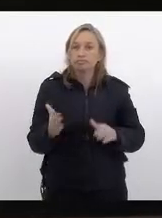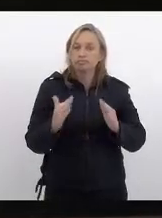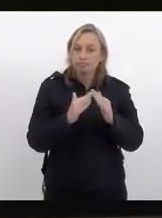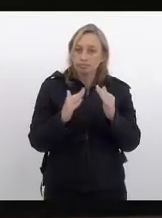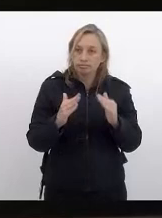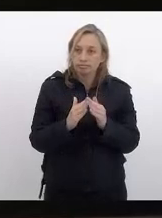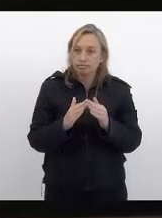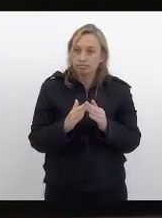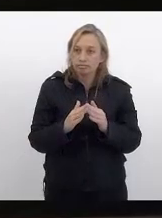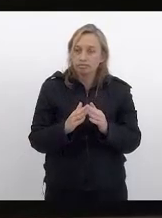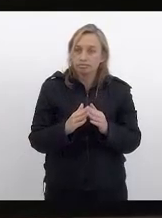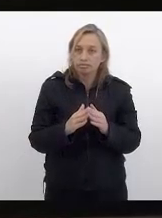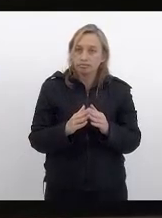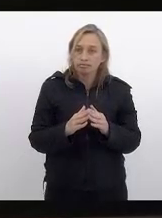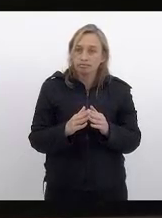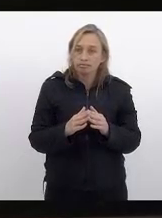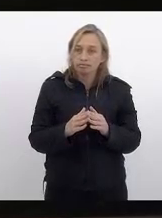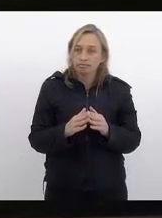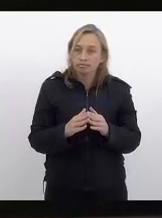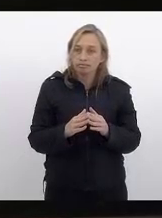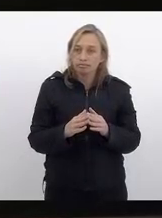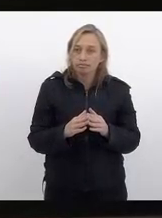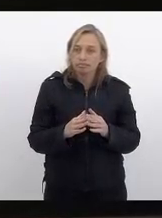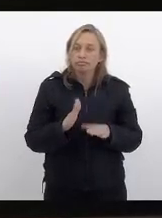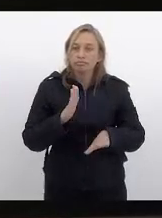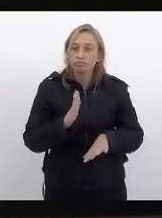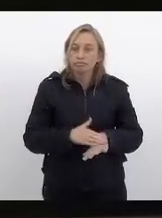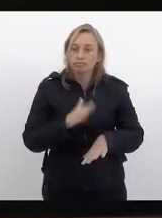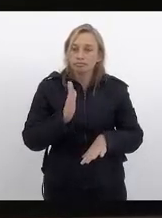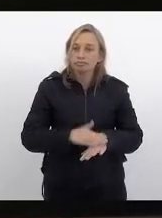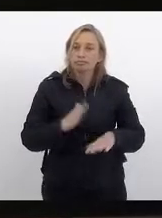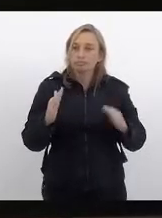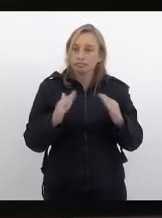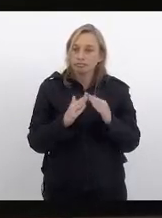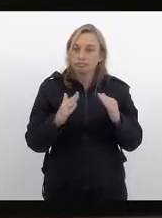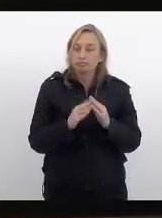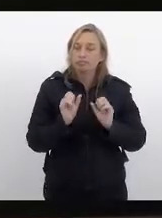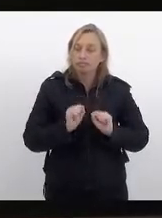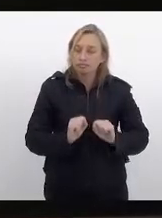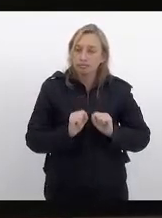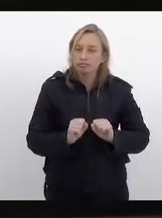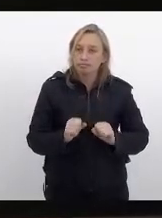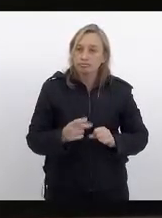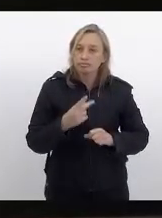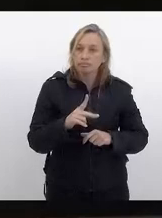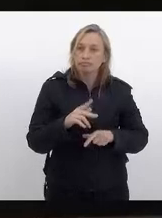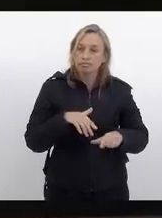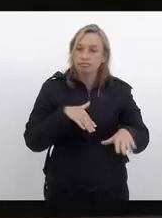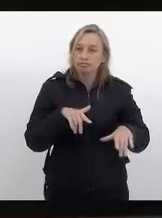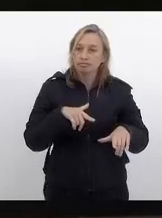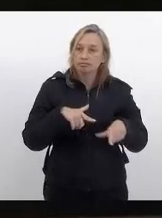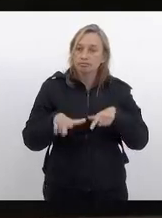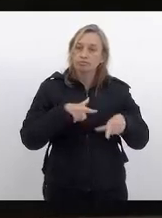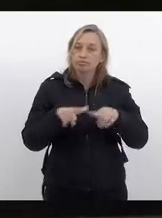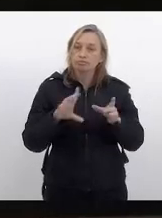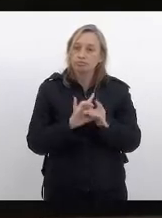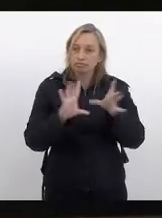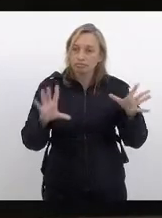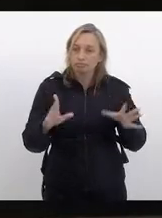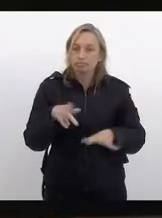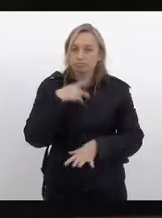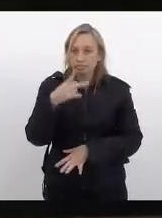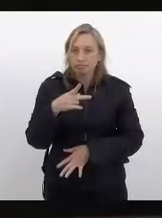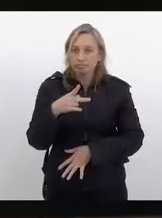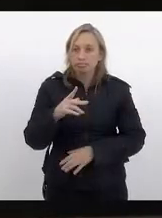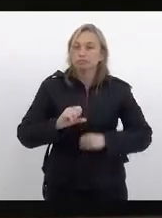nessa casa e garantido com que essa casa cada vez mais possa exercer o seu processo democrático de